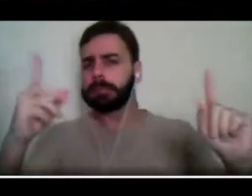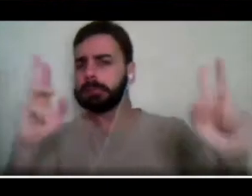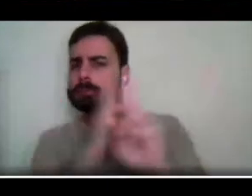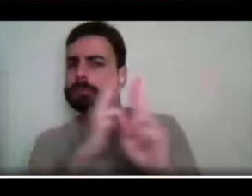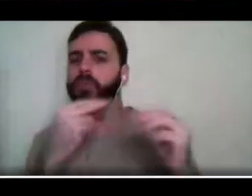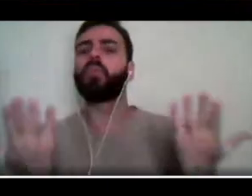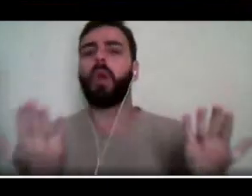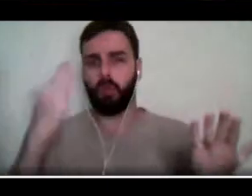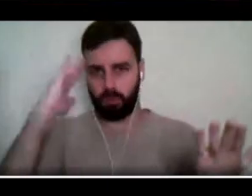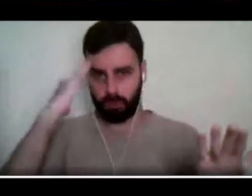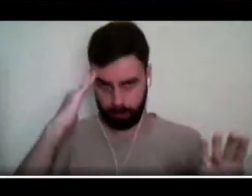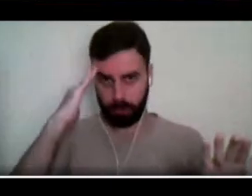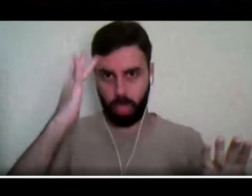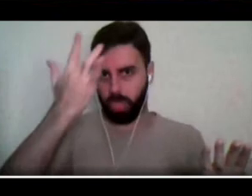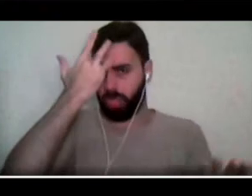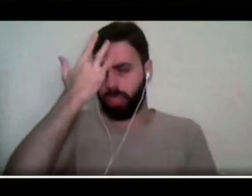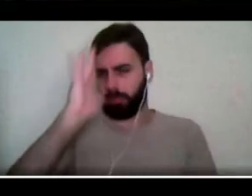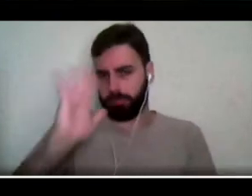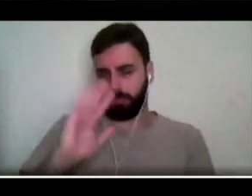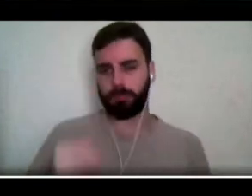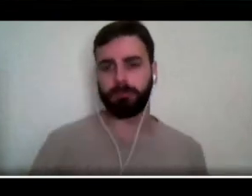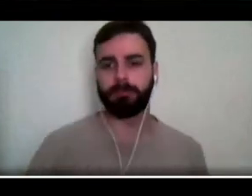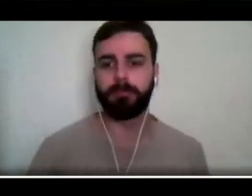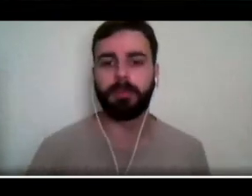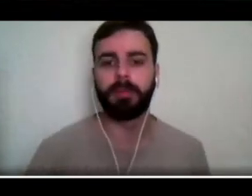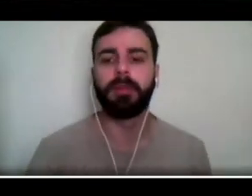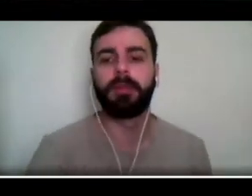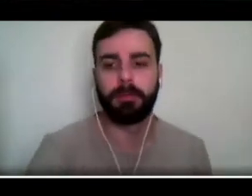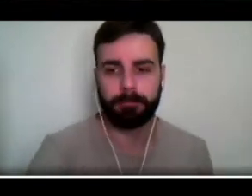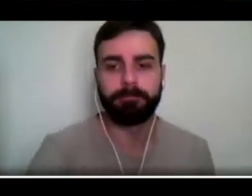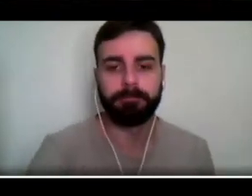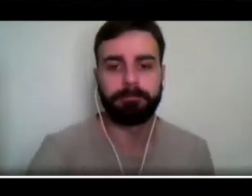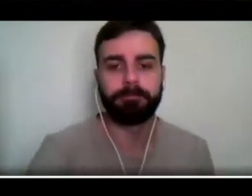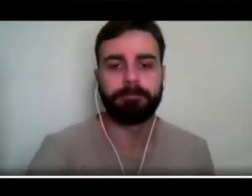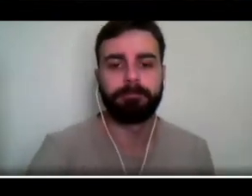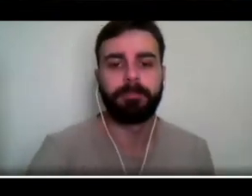Não adianta você decorar esses gráficos. Ok.